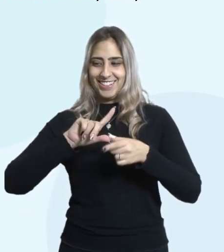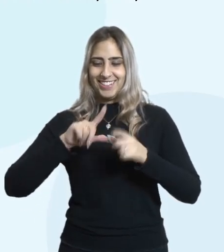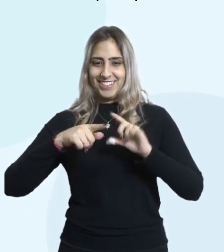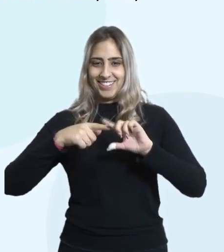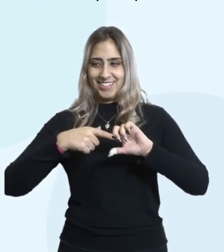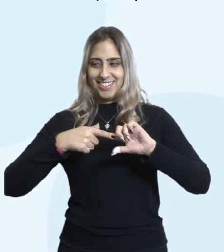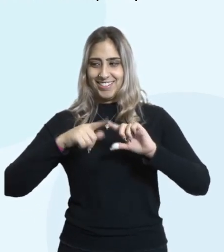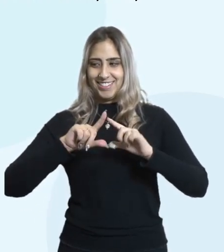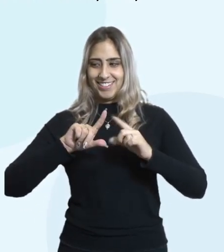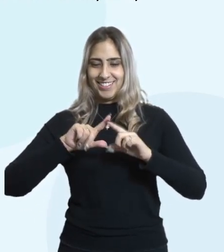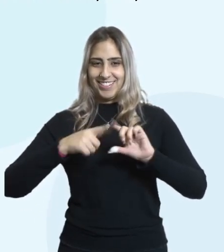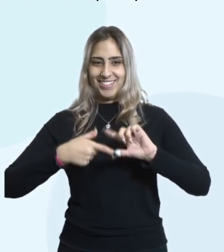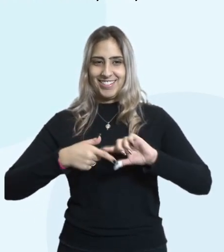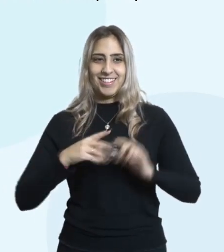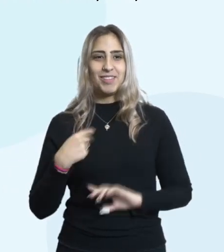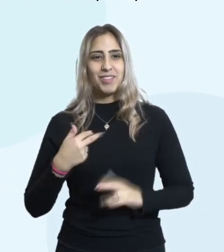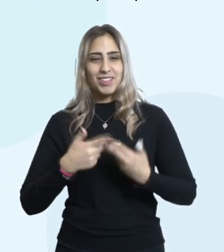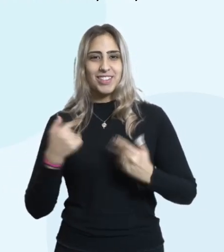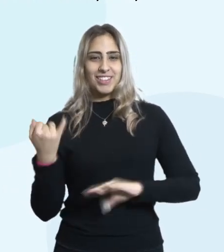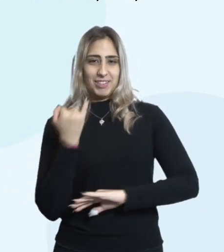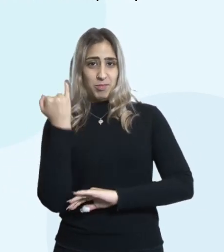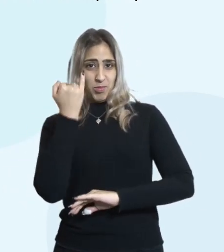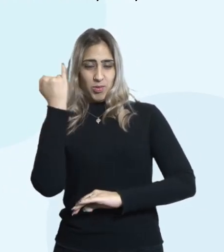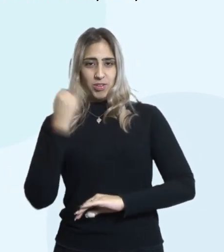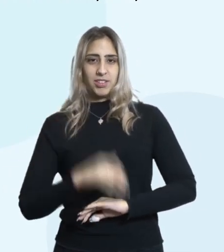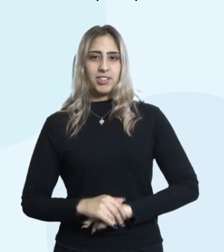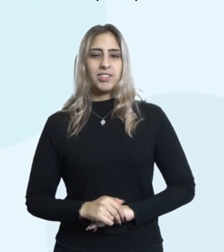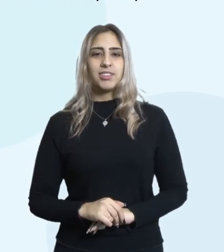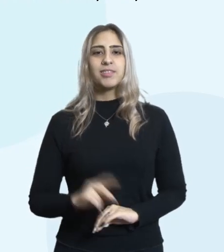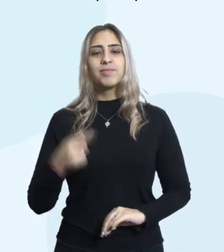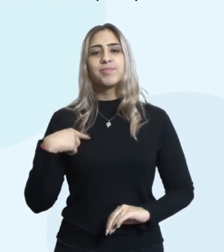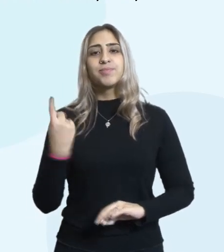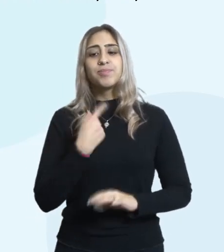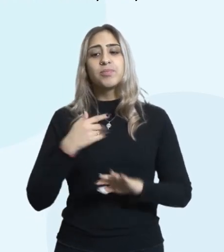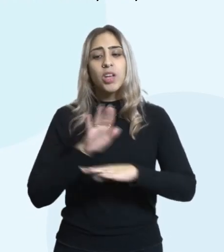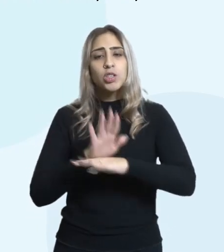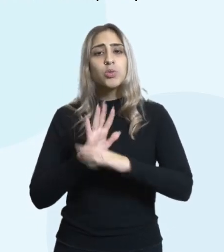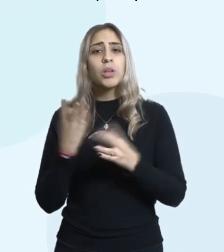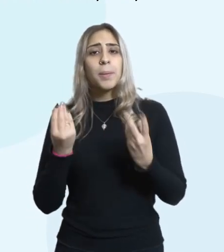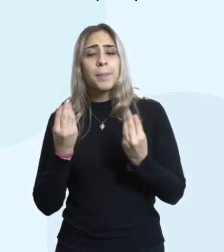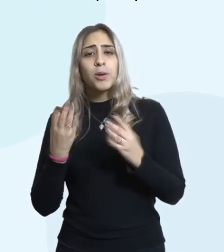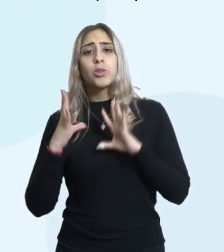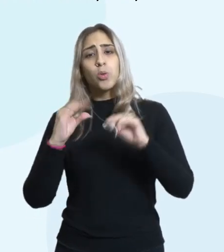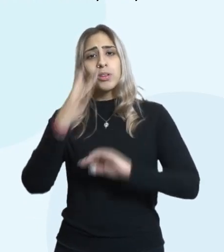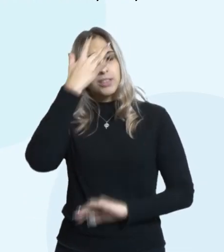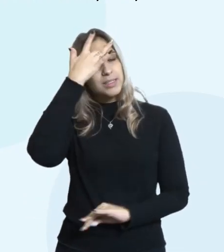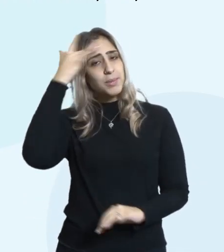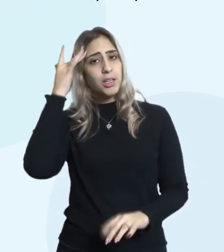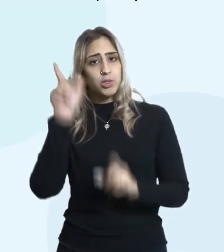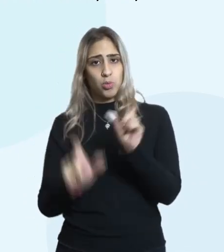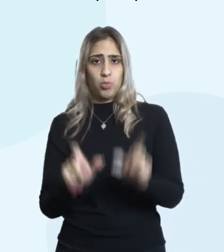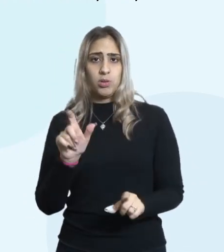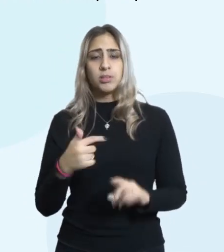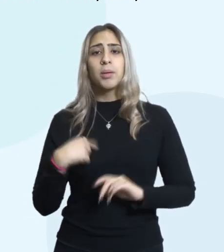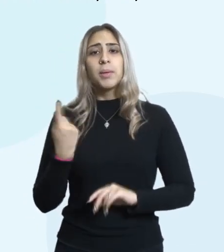que é muito importante e que auxilia muito todas as pessoas, mas no caso dos alunos com